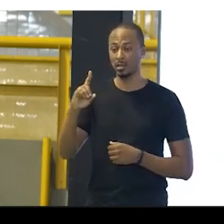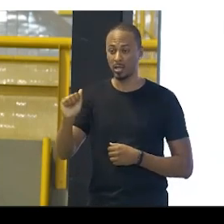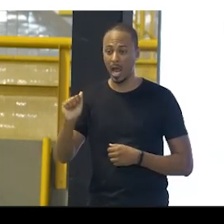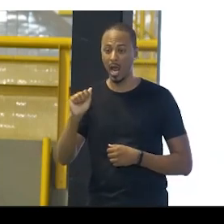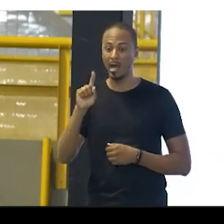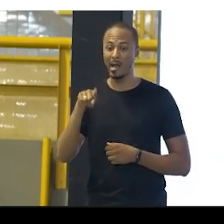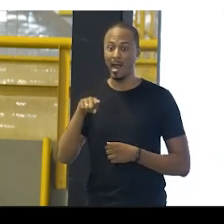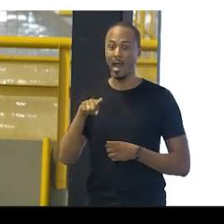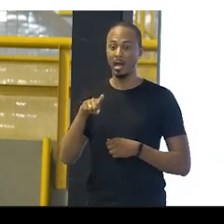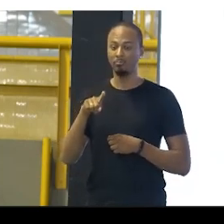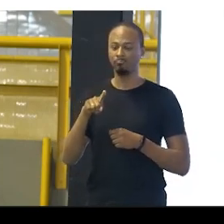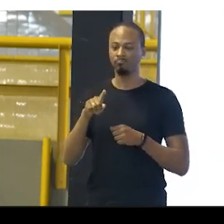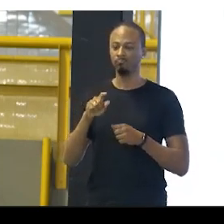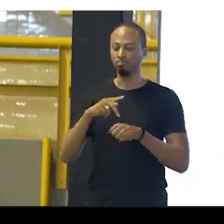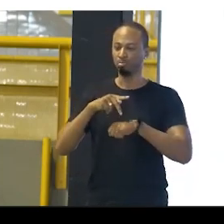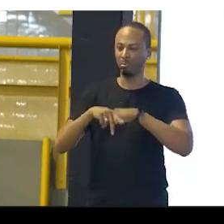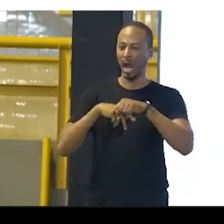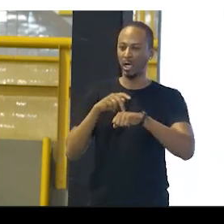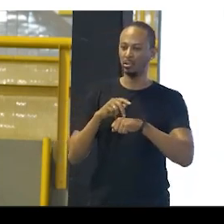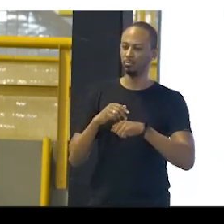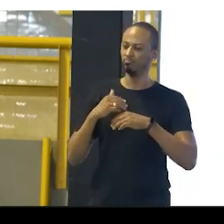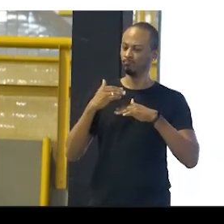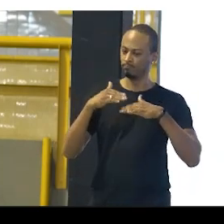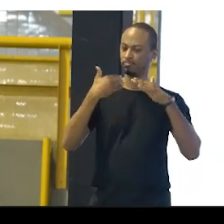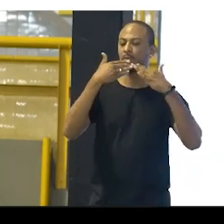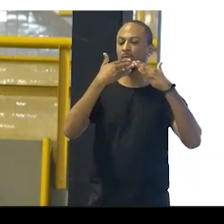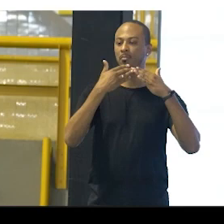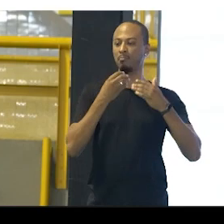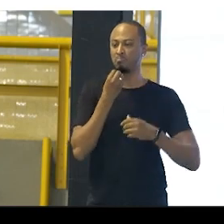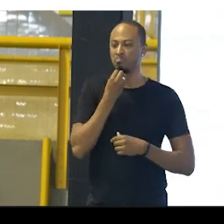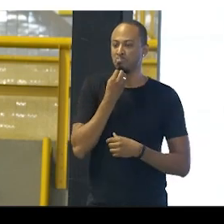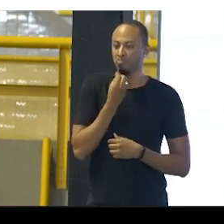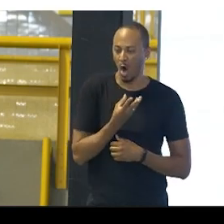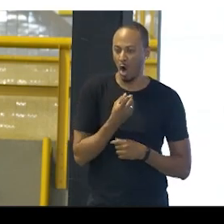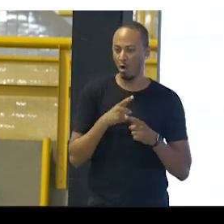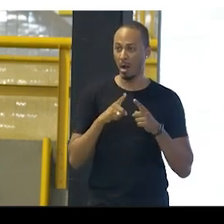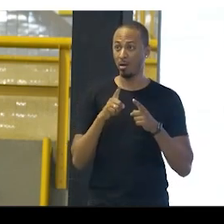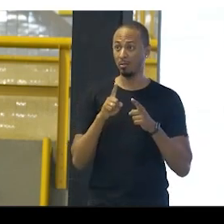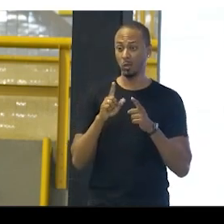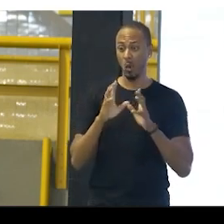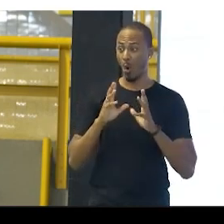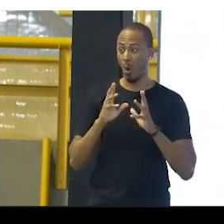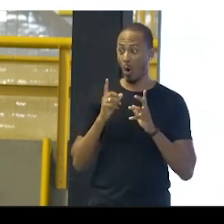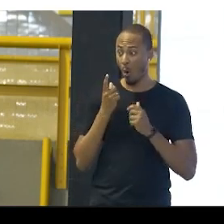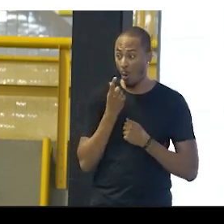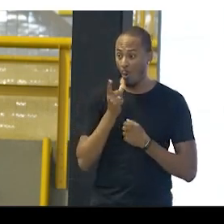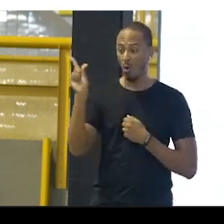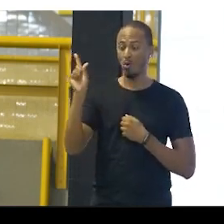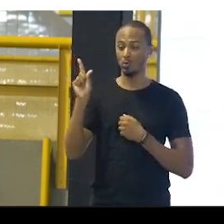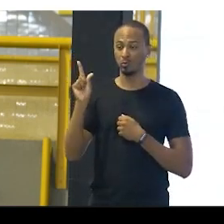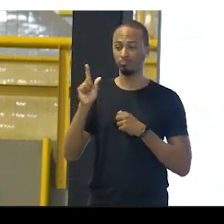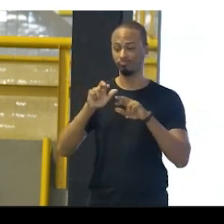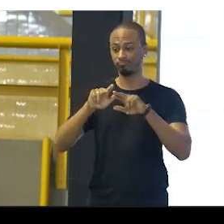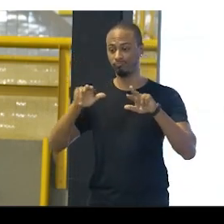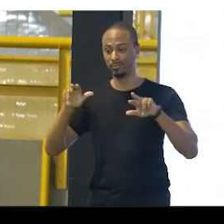subdesenvolvido. Então, desassocia essa questão de ter petróleo e